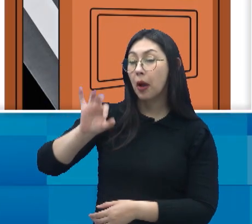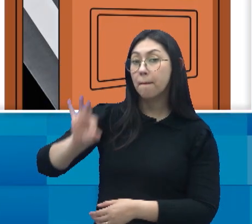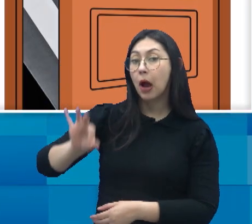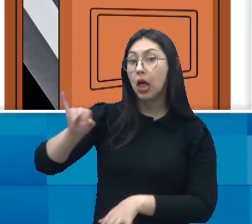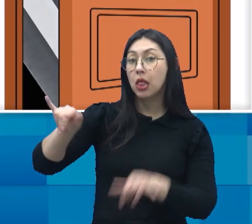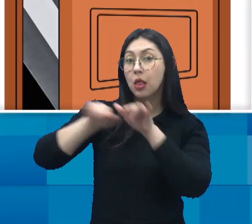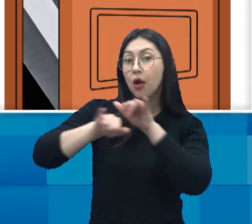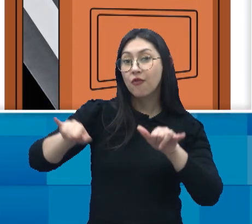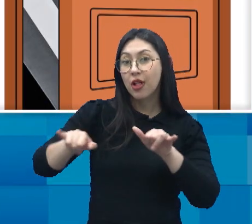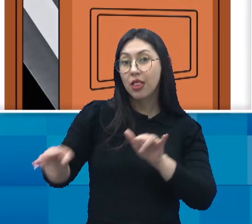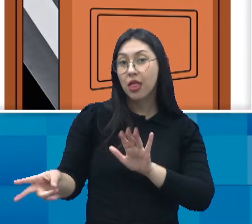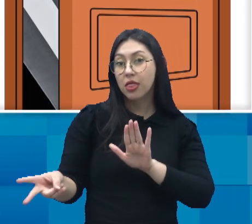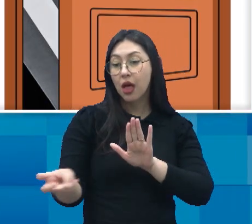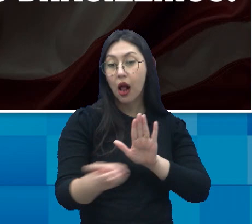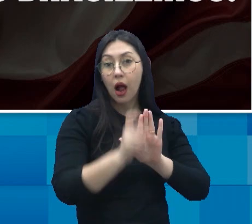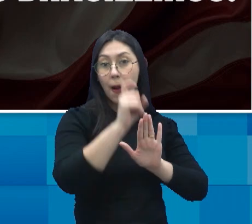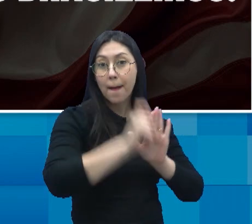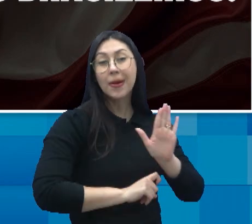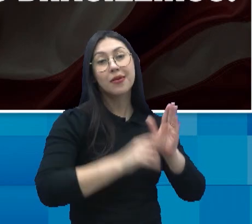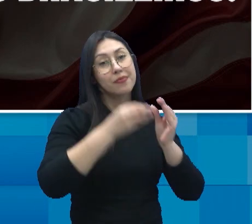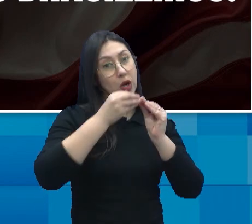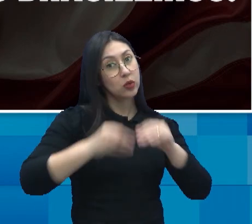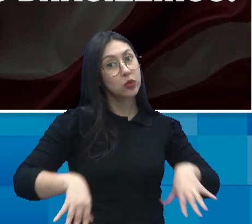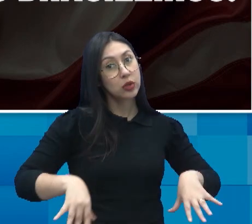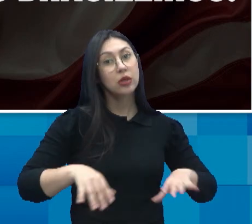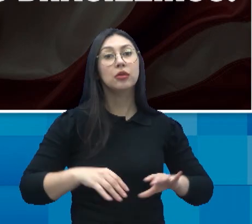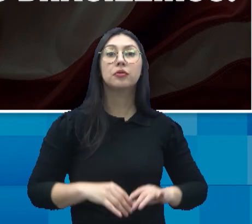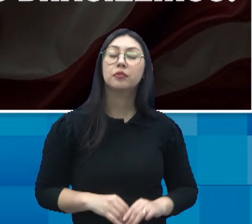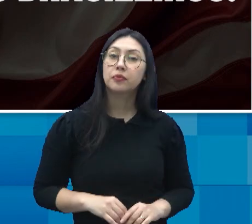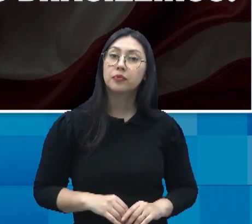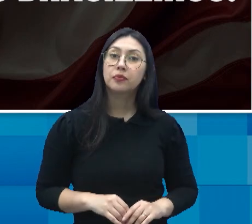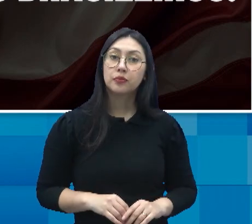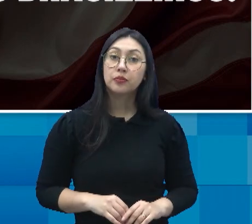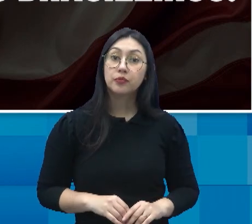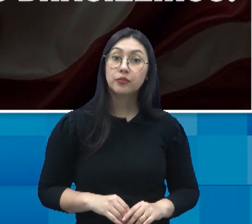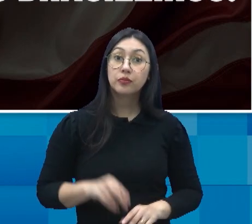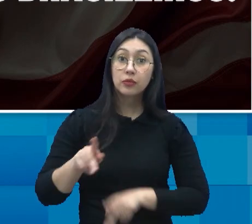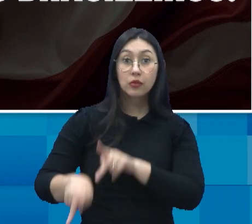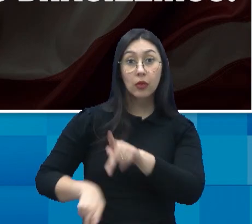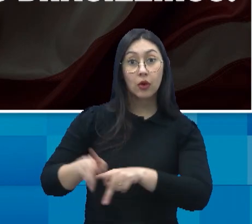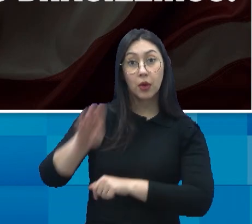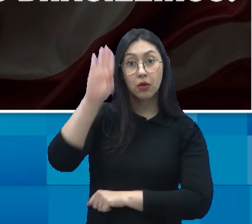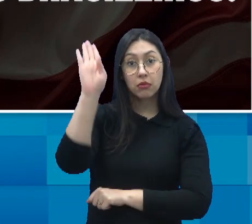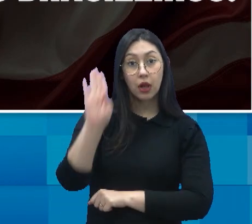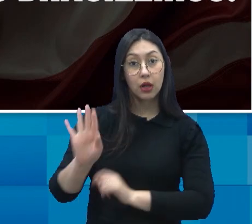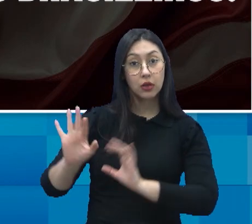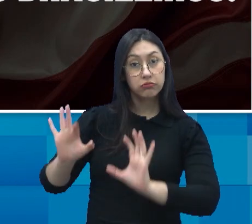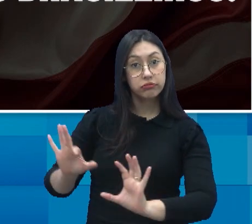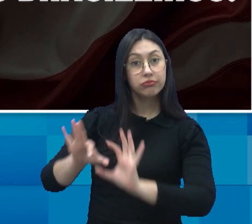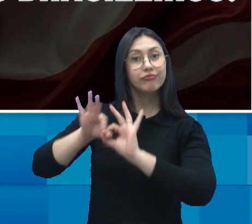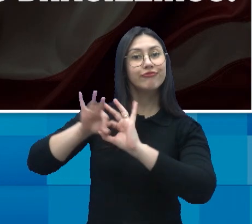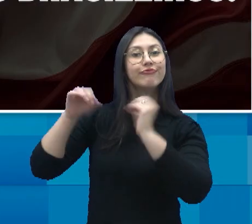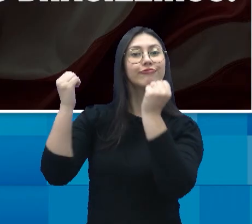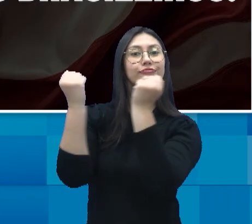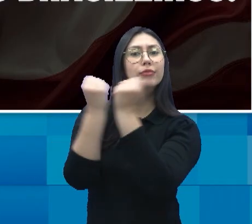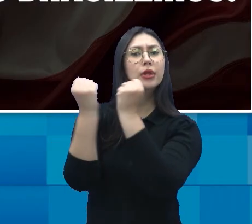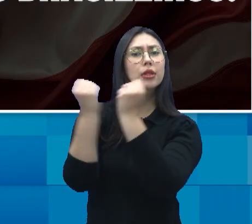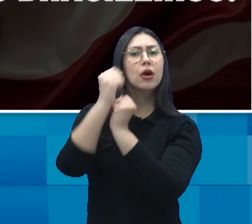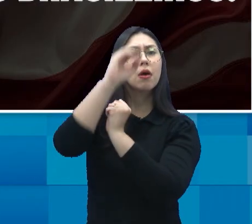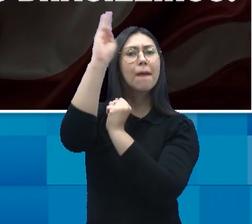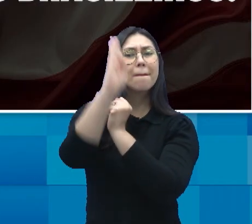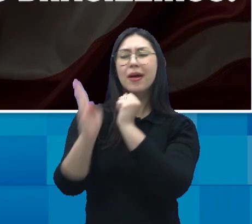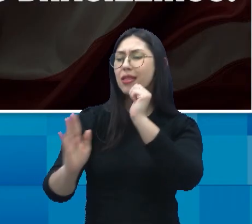vai prejudicar suas vidas. Os brasileiros estão unidos para defender